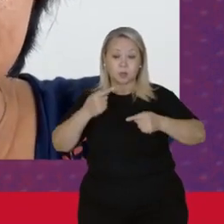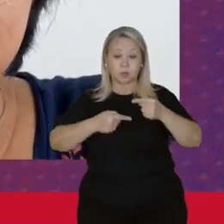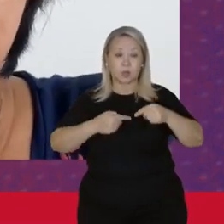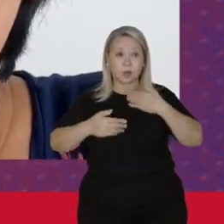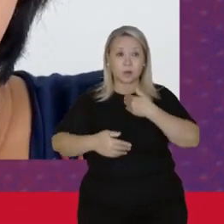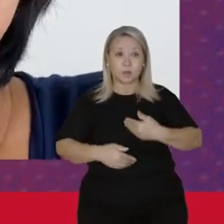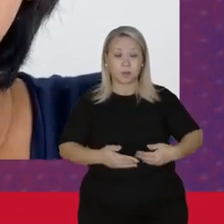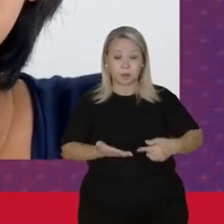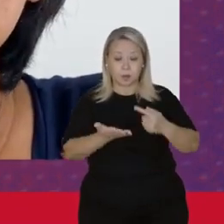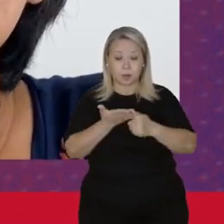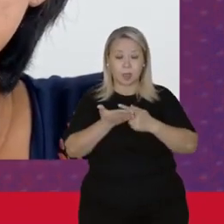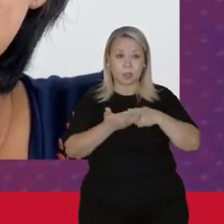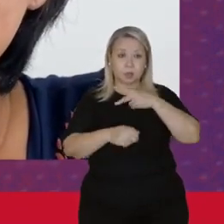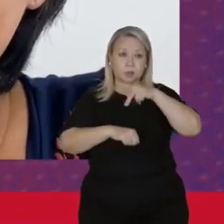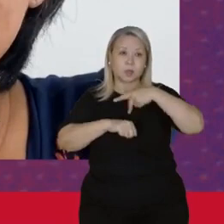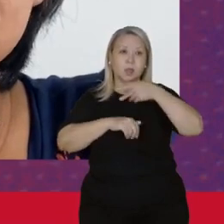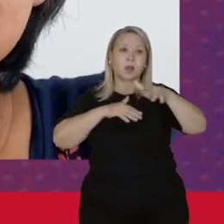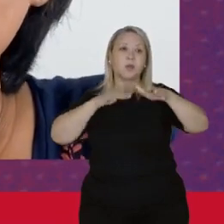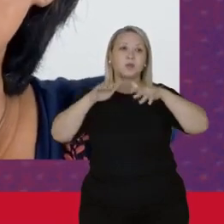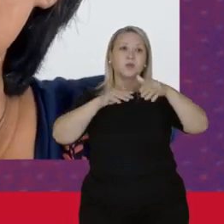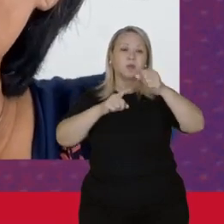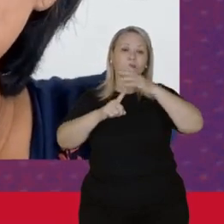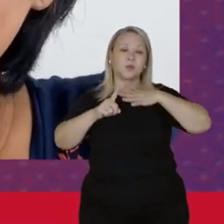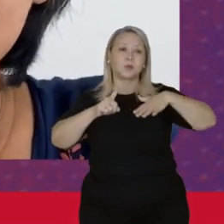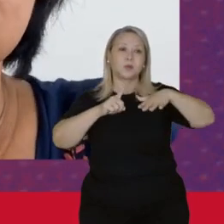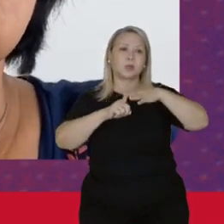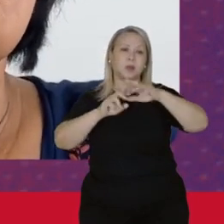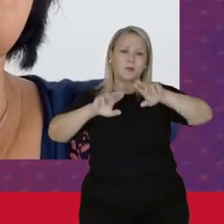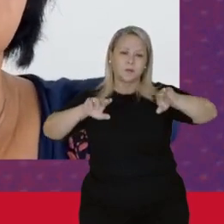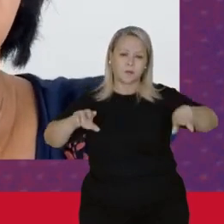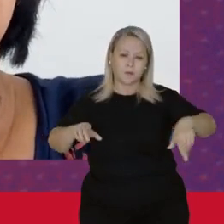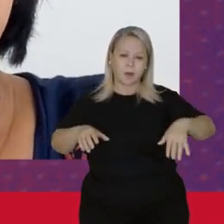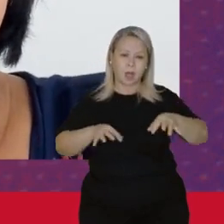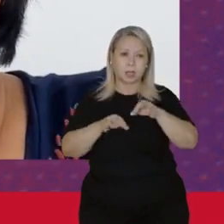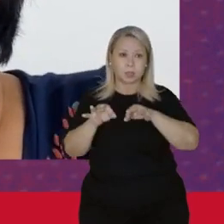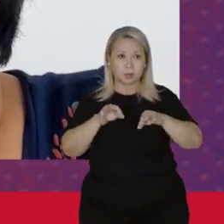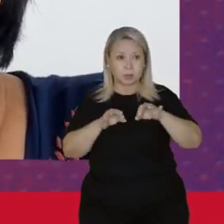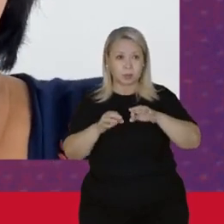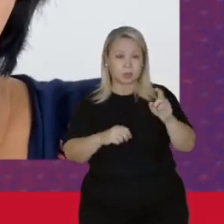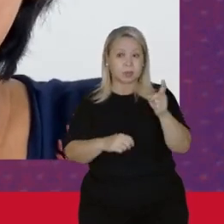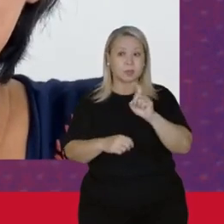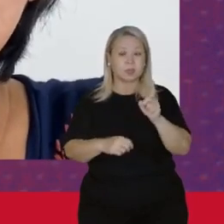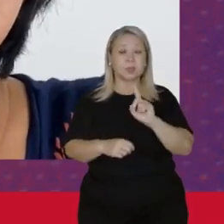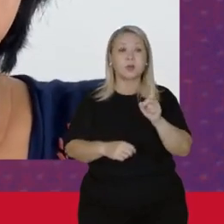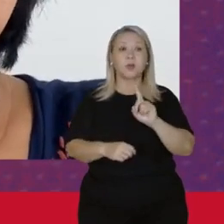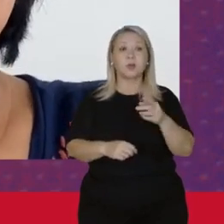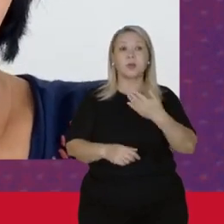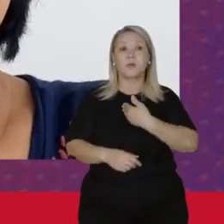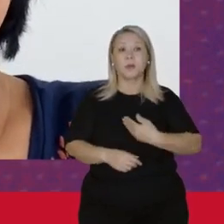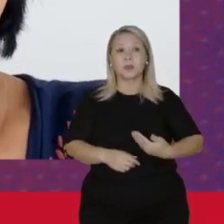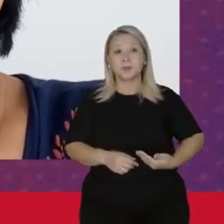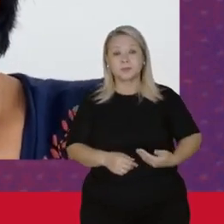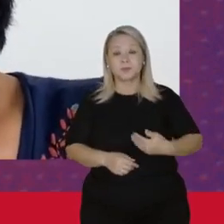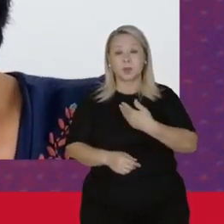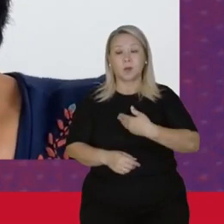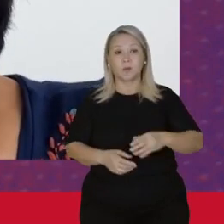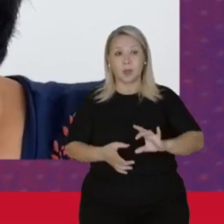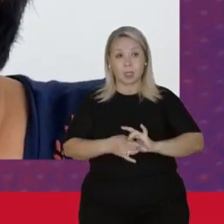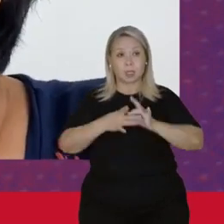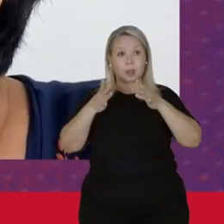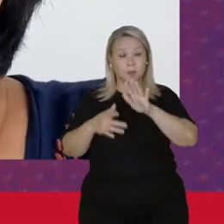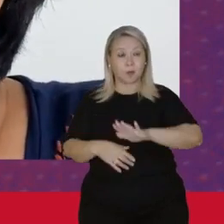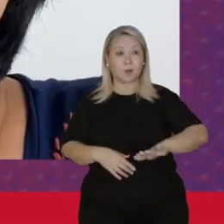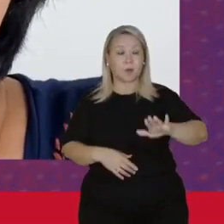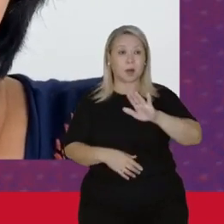do país. Os movimentos sociais, várias organizações não governamentais, governos do campo democrático e